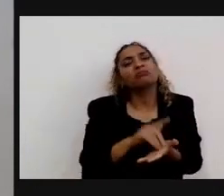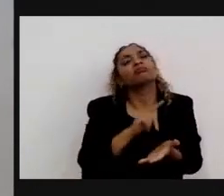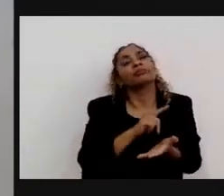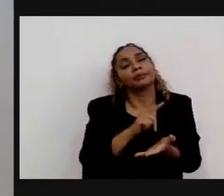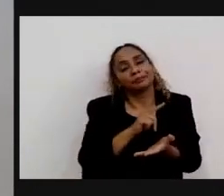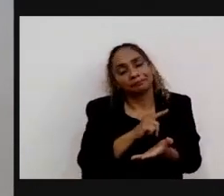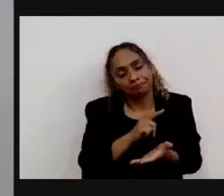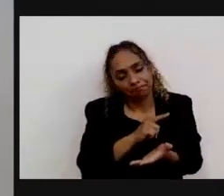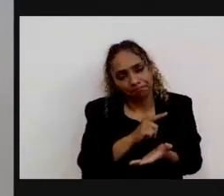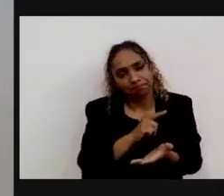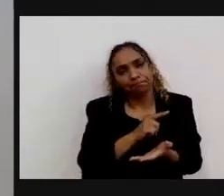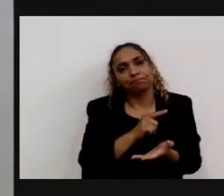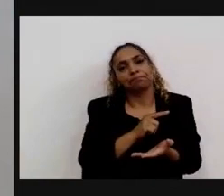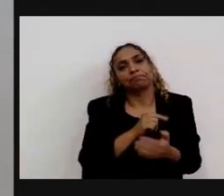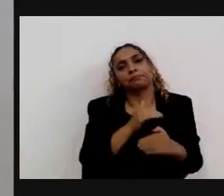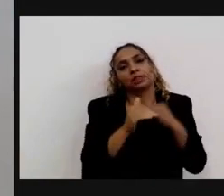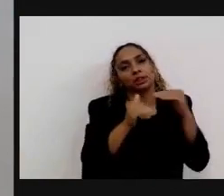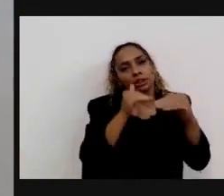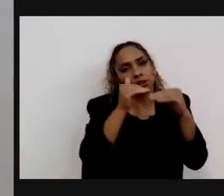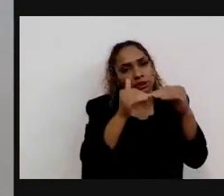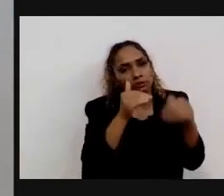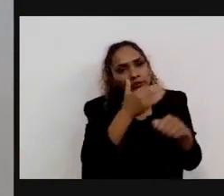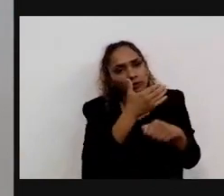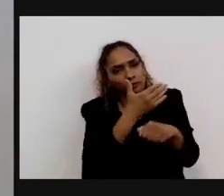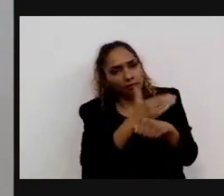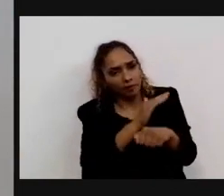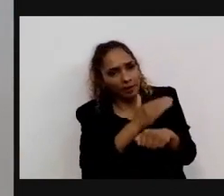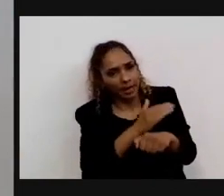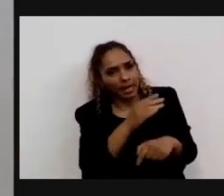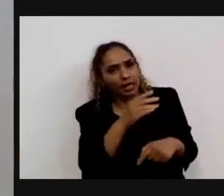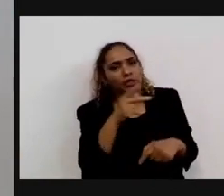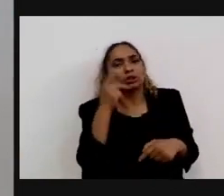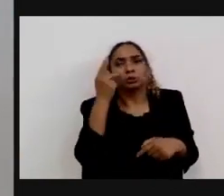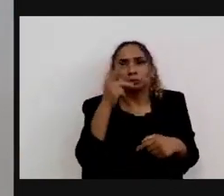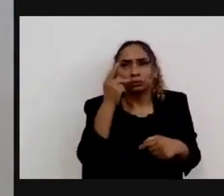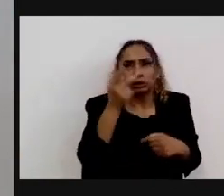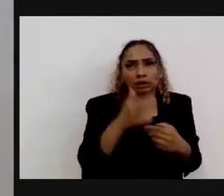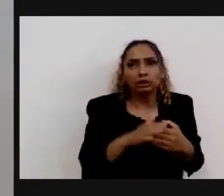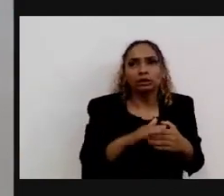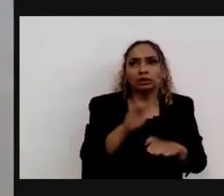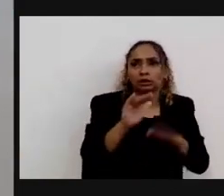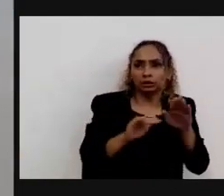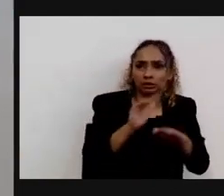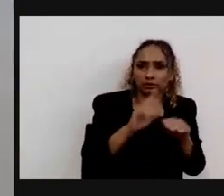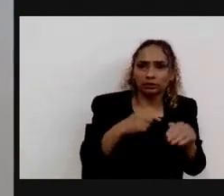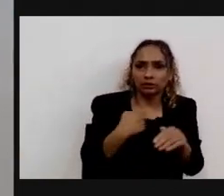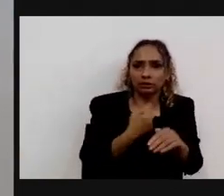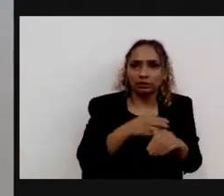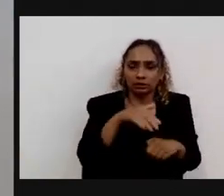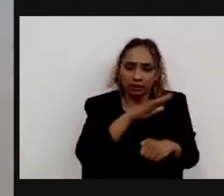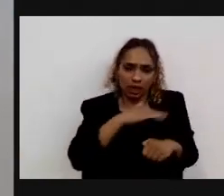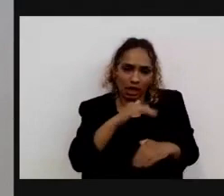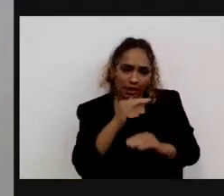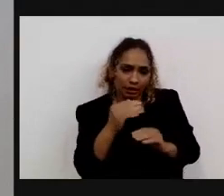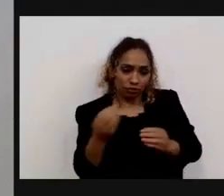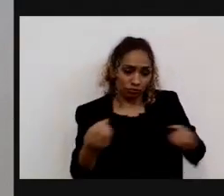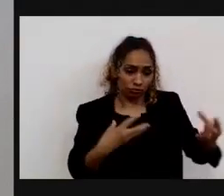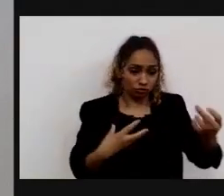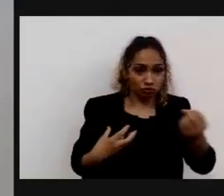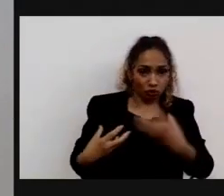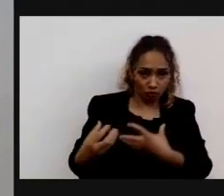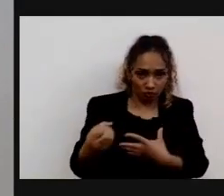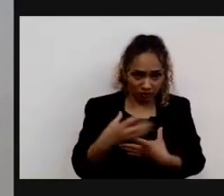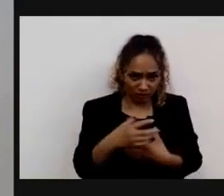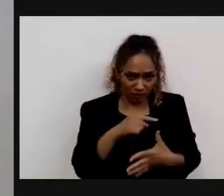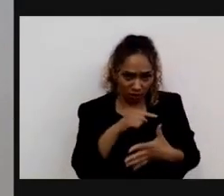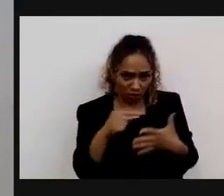existe a gente desenvolve práticas políticas às vezes eu falava assim Às vezes a gente é meio as áreas de inovação a gente vira um pouco